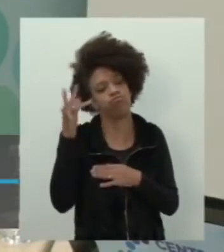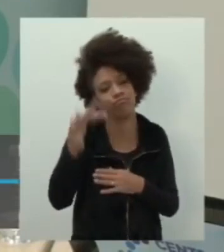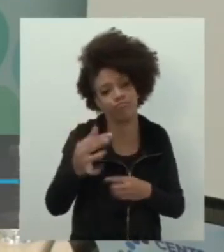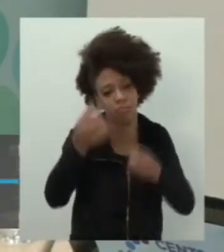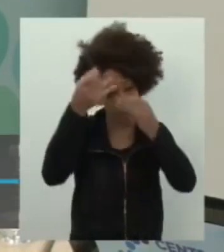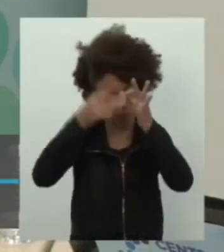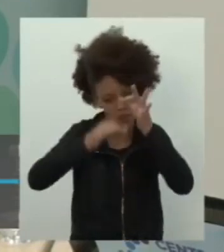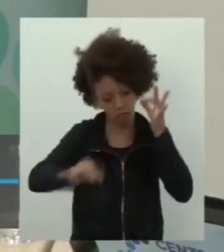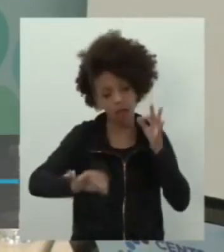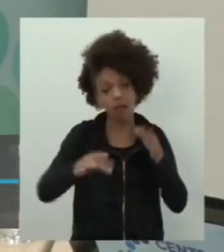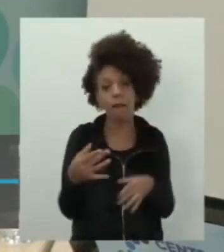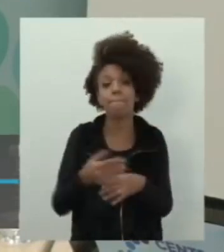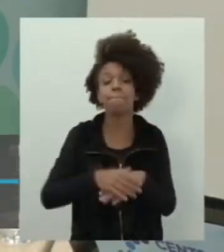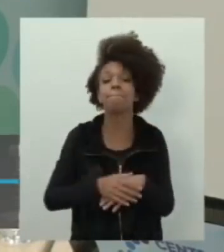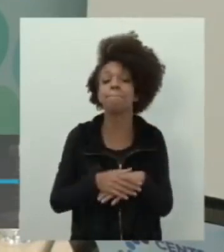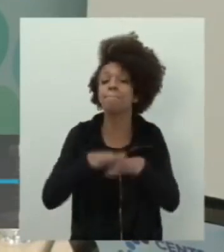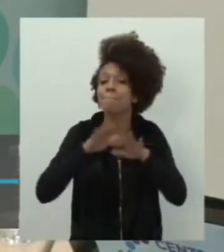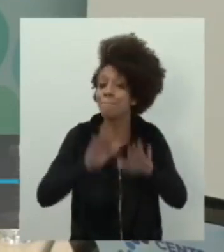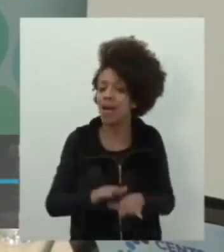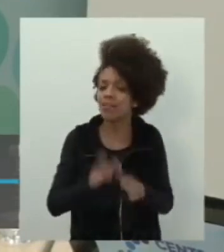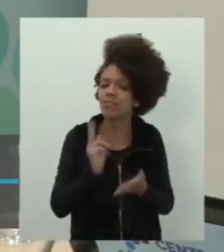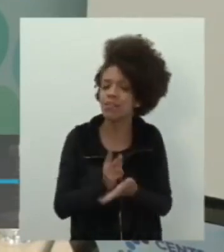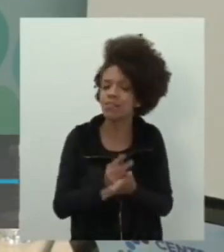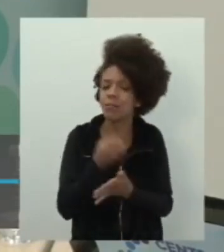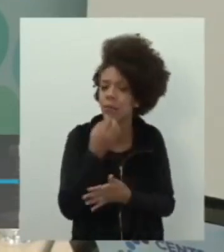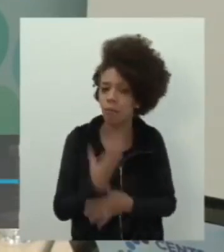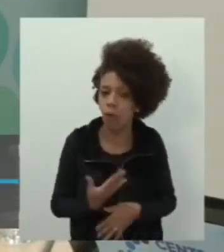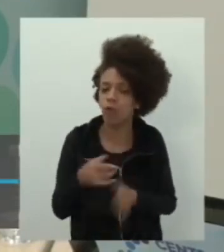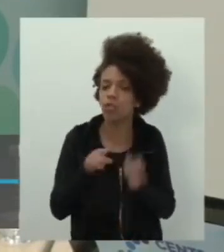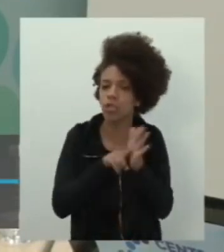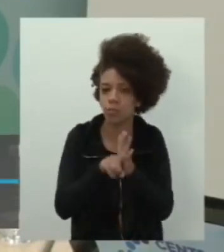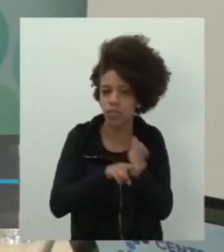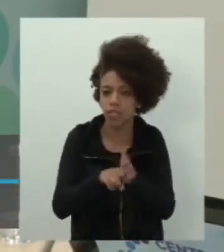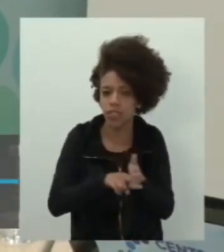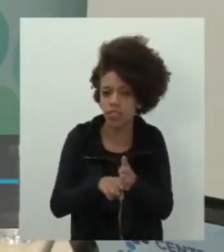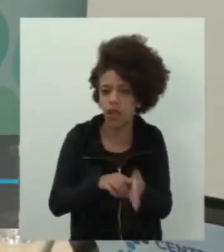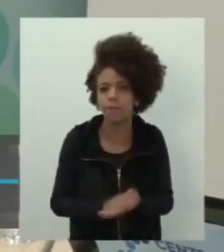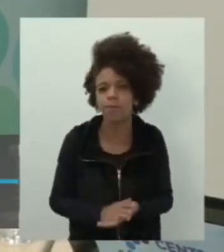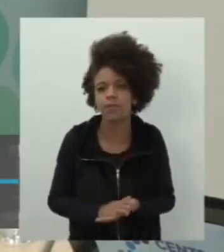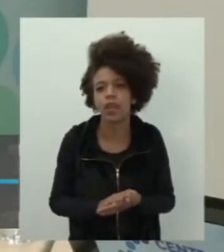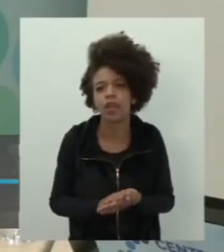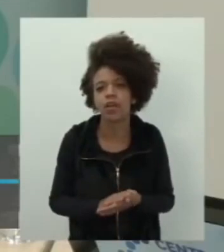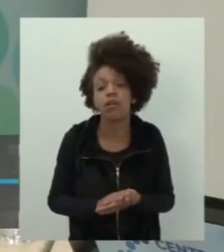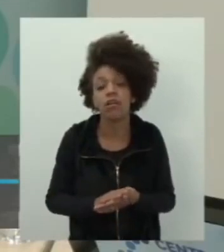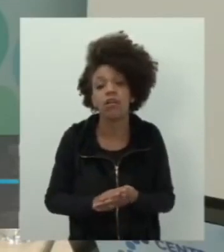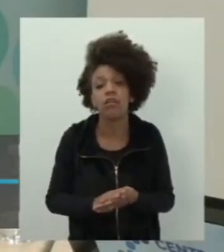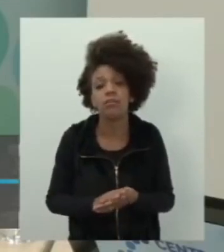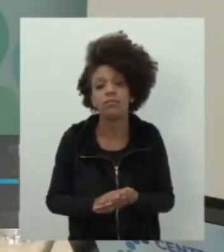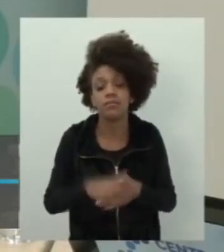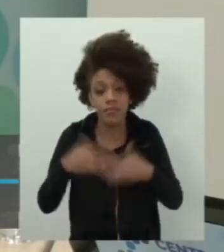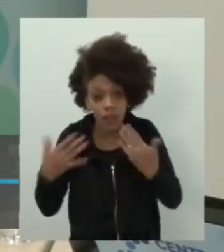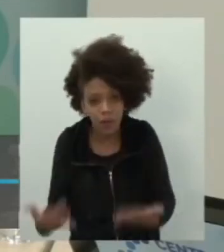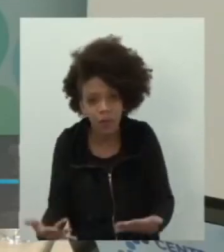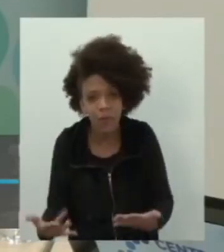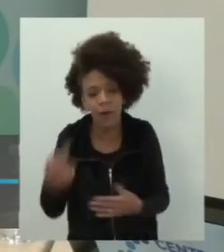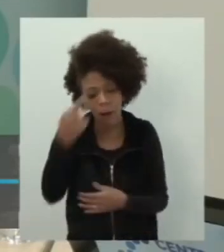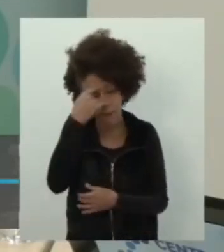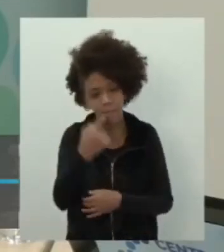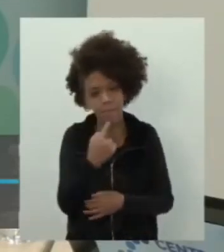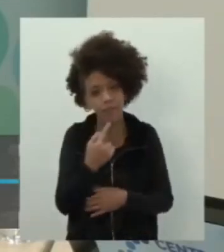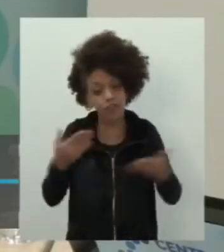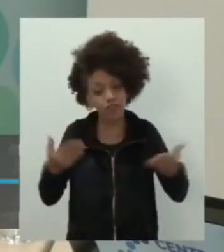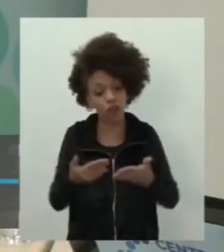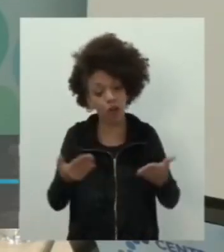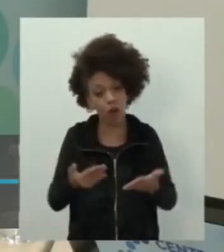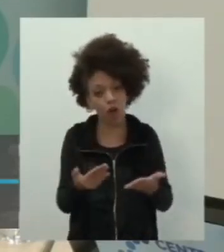de trovadorismo hoje, mas é sempre uma coisa muito boa de se pesquisar, né? Qual é a característica do movimento de agora,